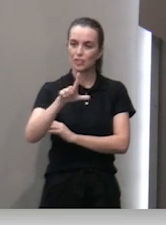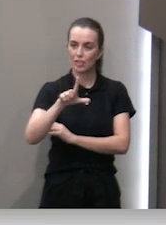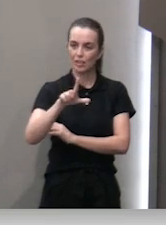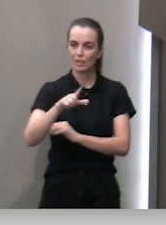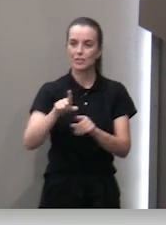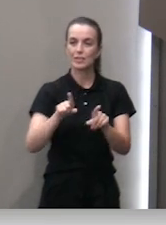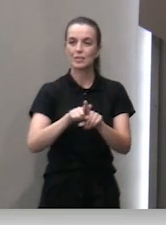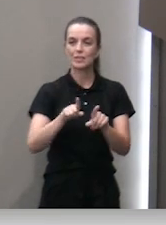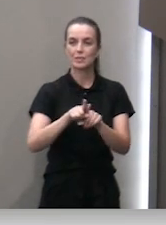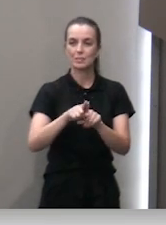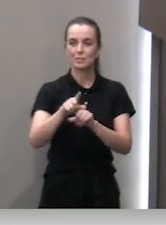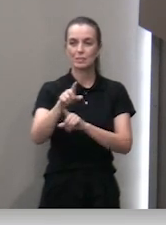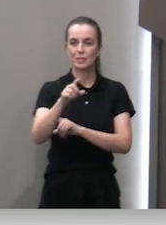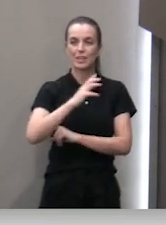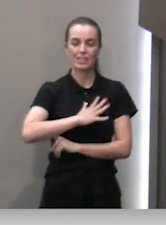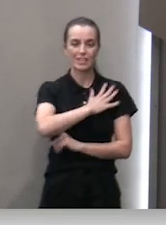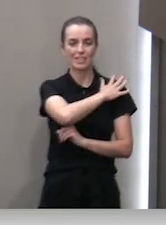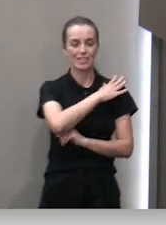Indiomar,